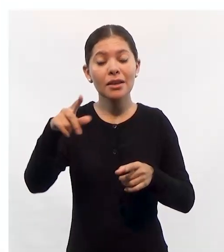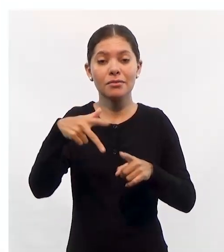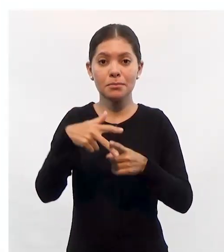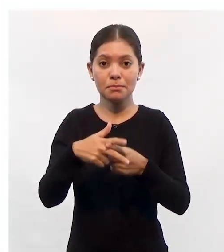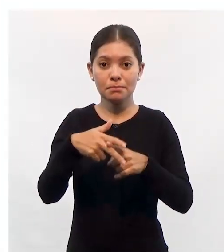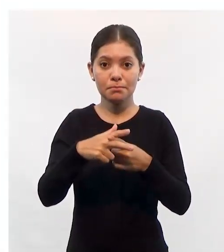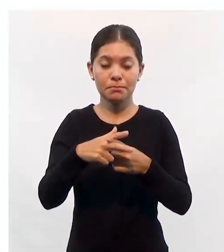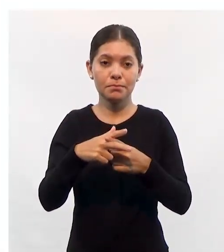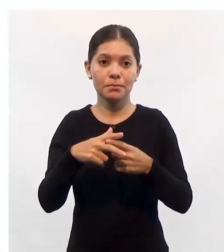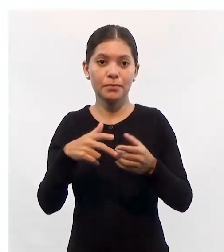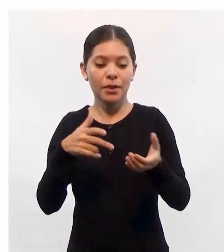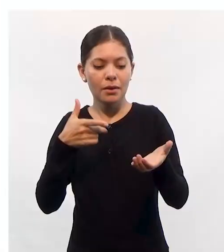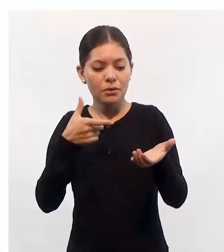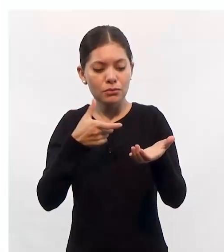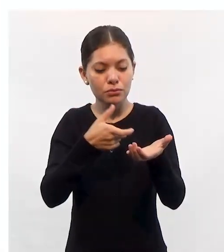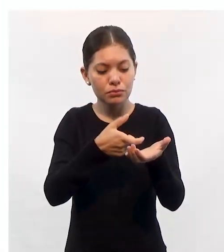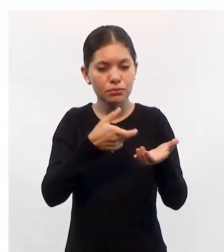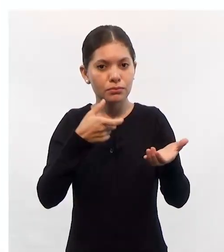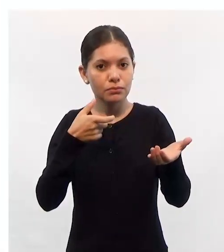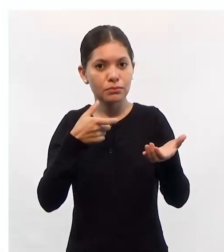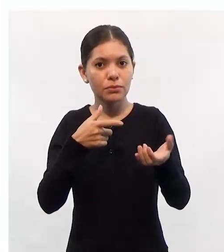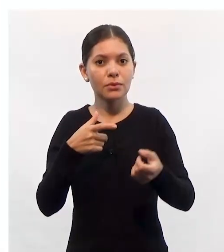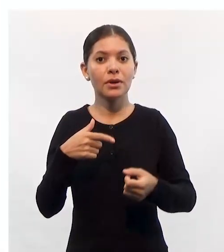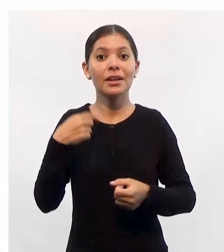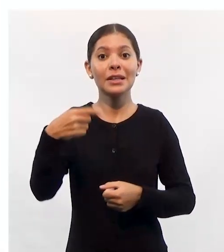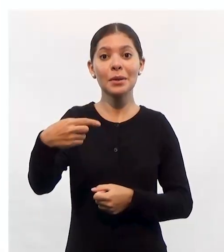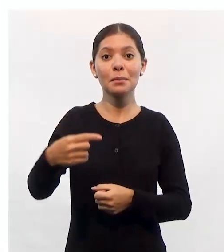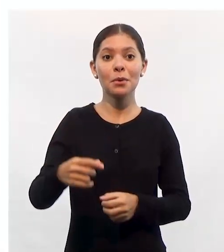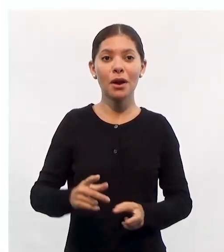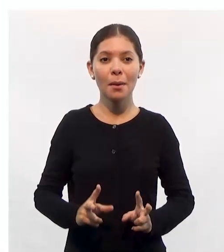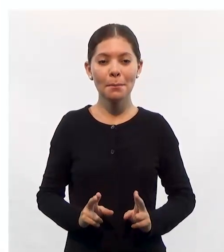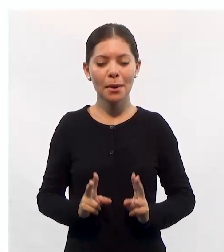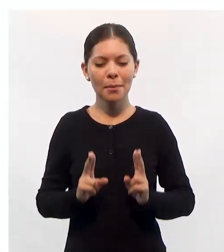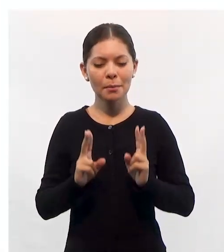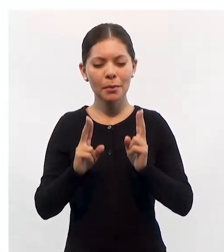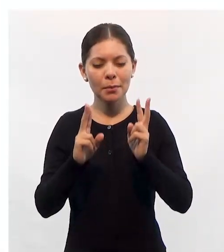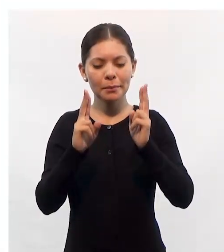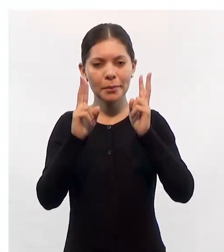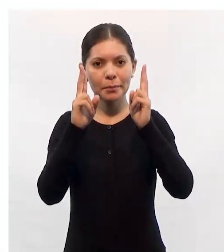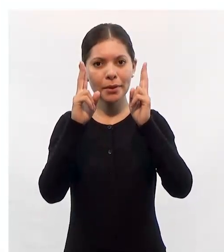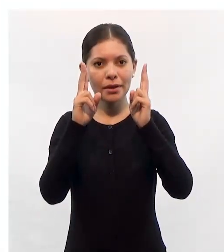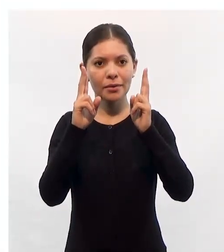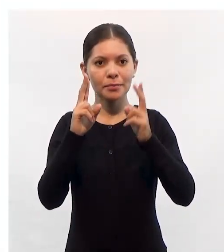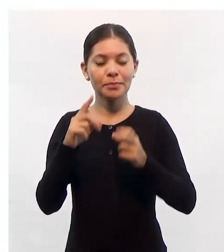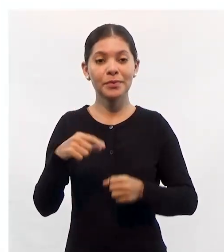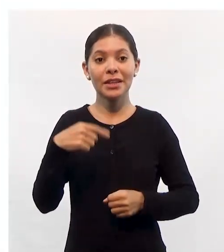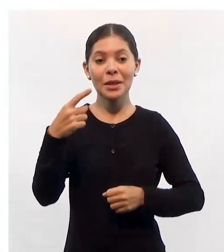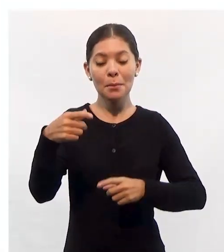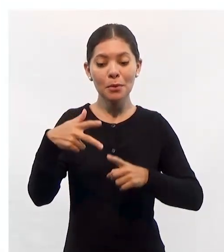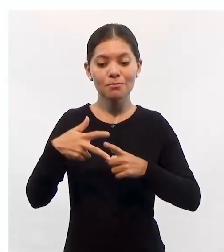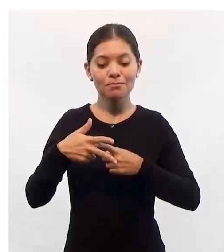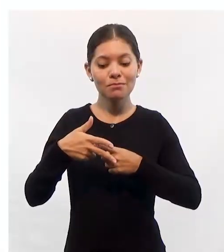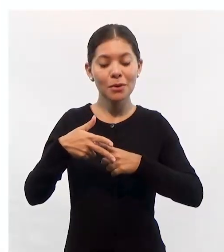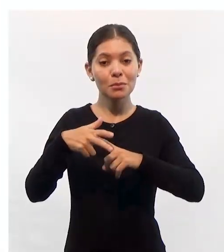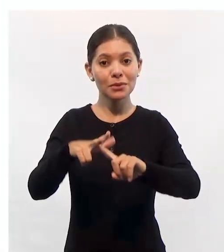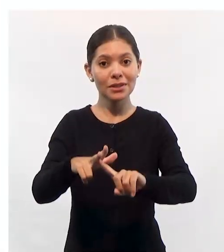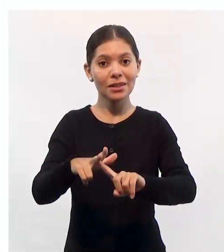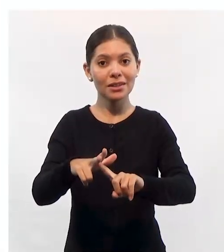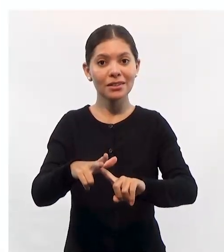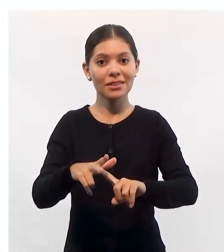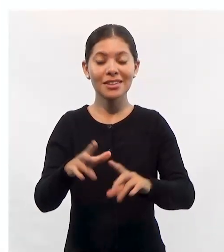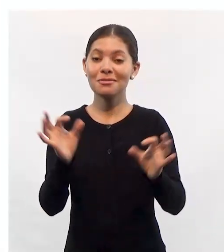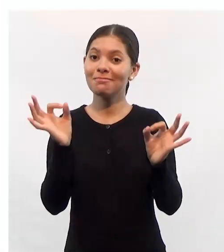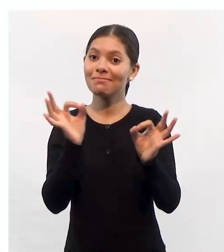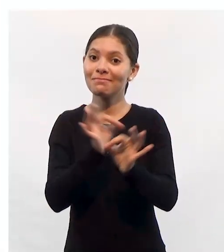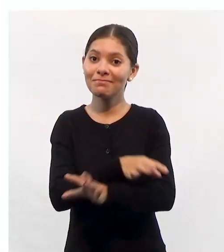furar, depois ele leva essa peça para cortar, depois ele leva essa peça para retificar